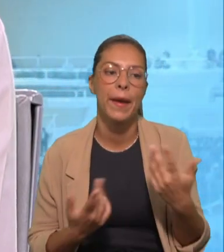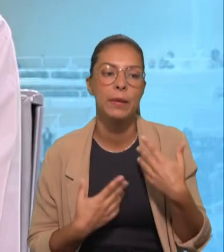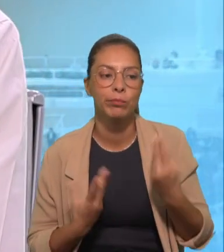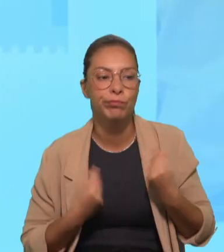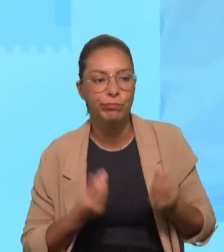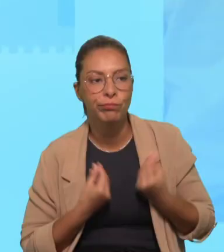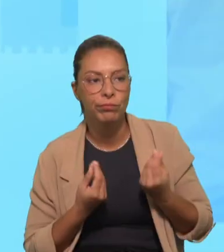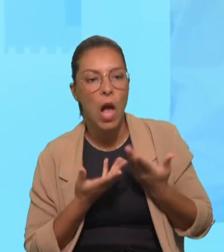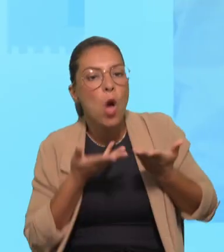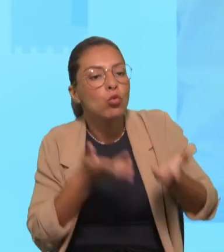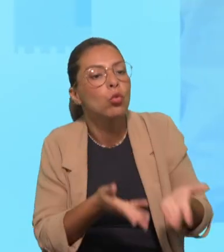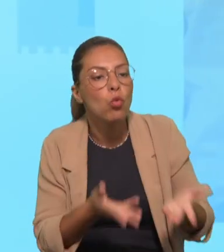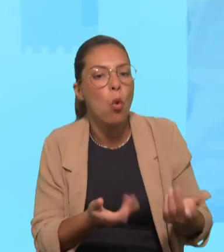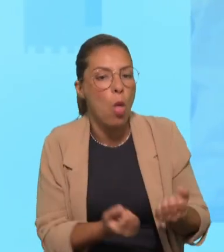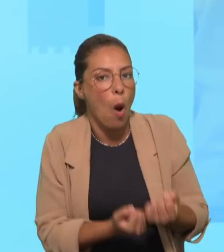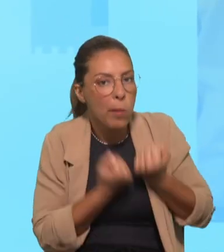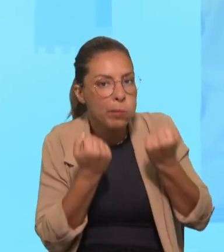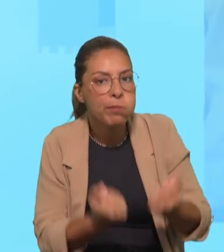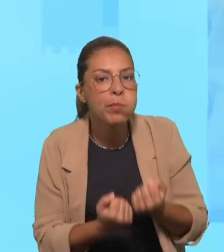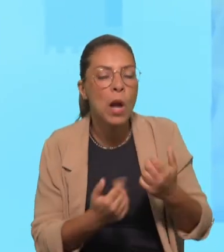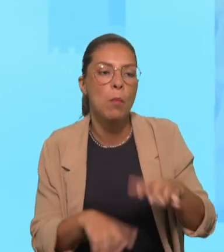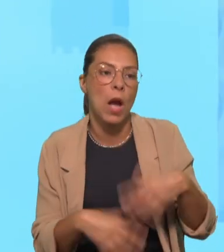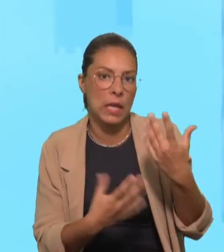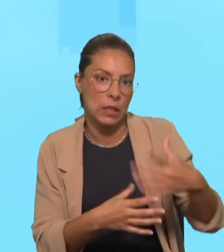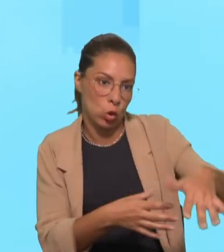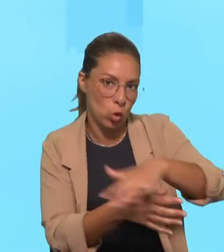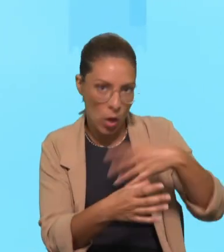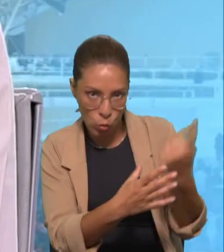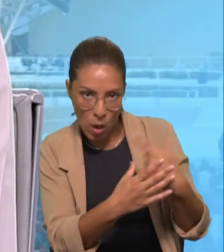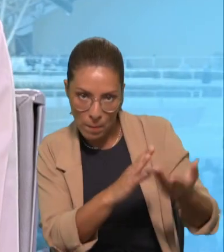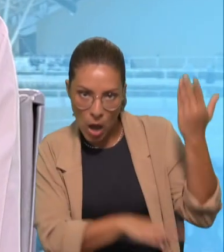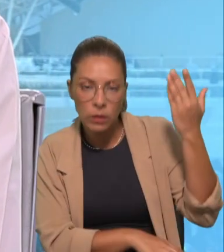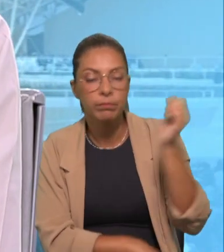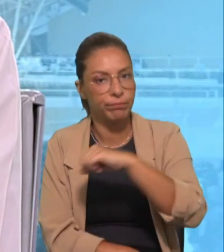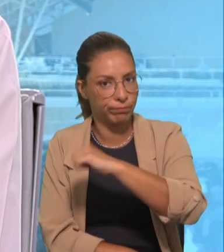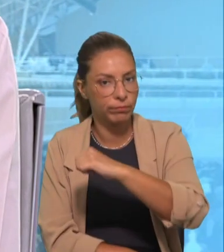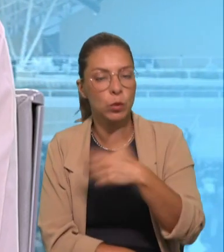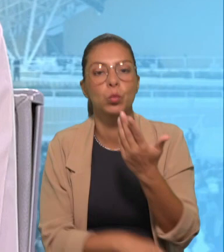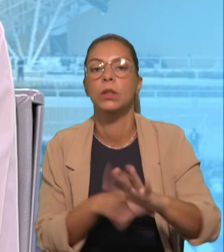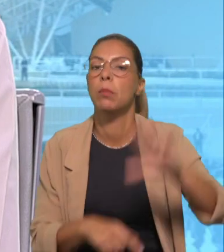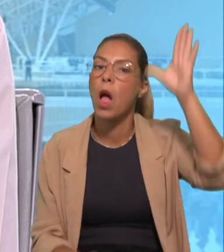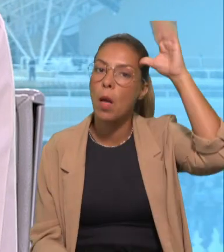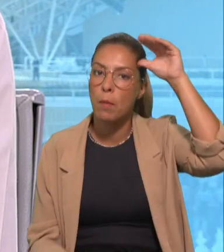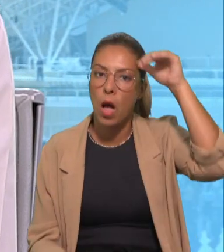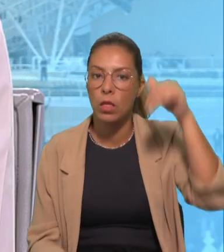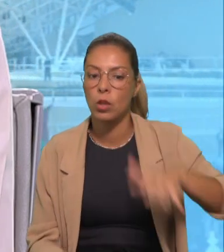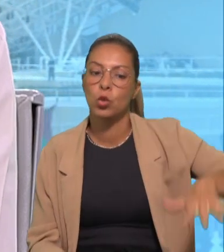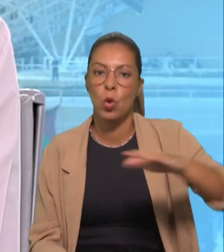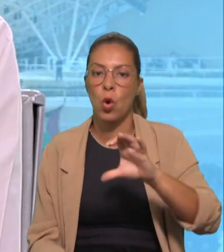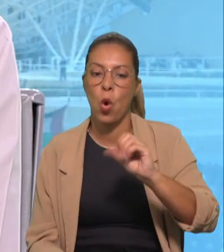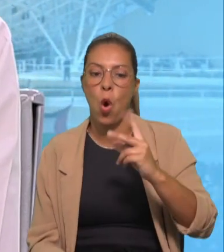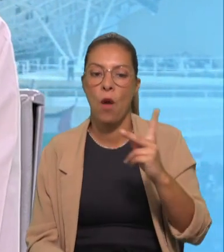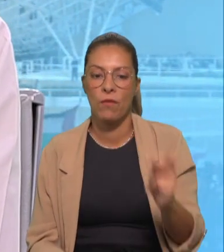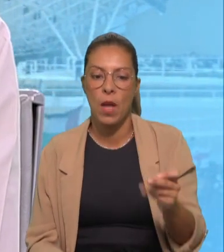assim, que é mais locais difícil. mais isolados, sim, digamos? Eventualmente. Nem sempre. Por exemplo, vamos ter em Almada este ano. Na Cova da e, Piedade. obviamente, não